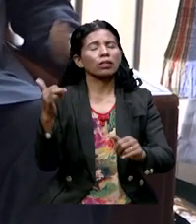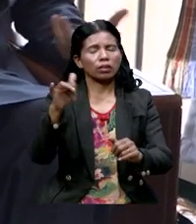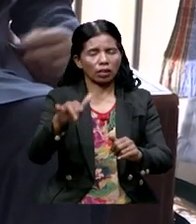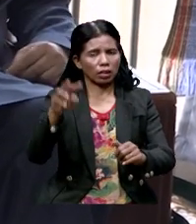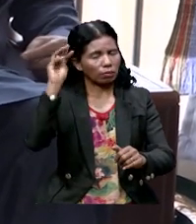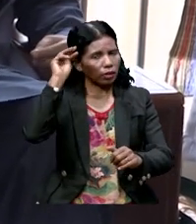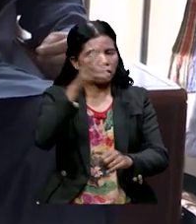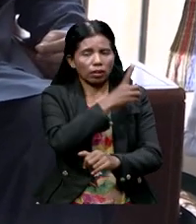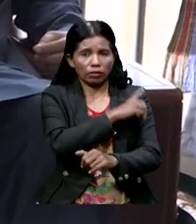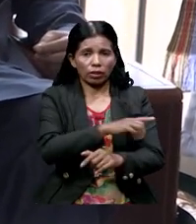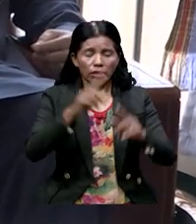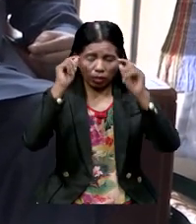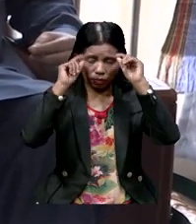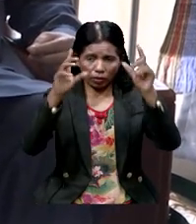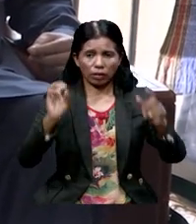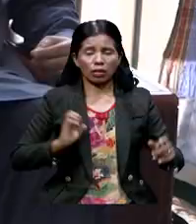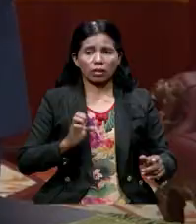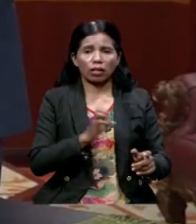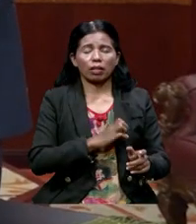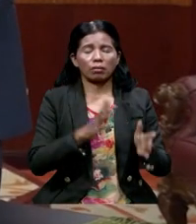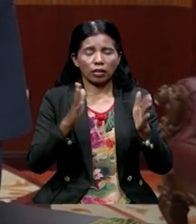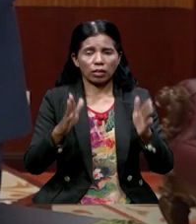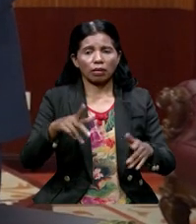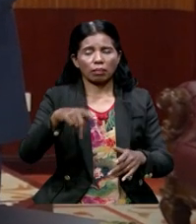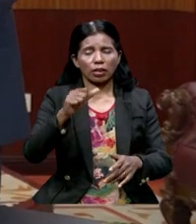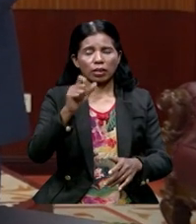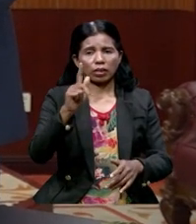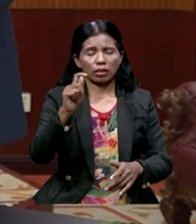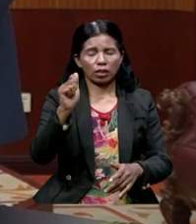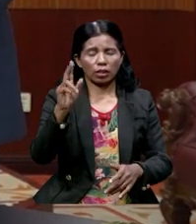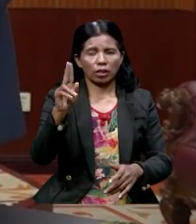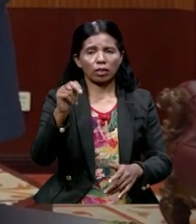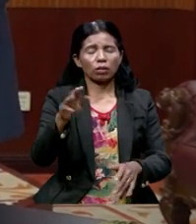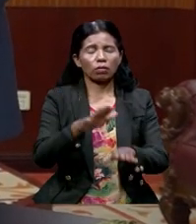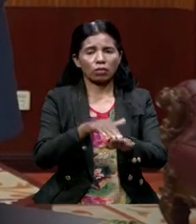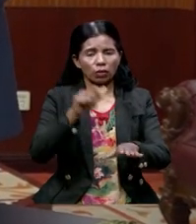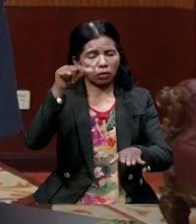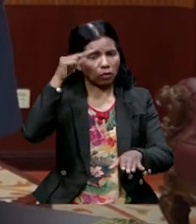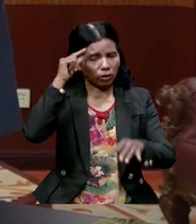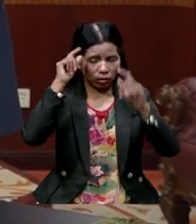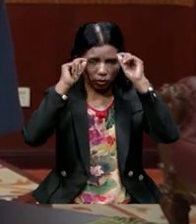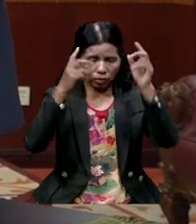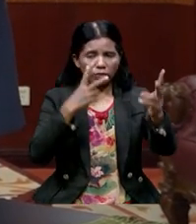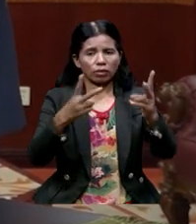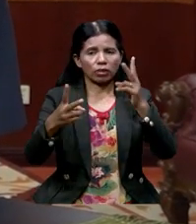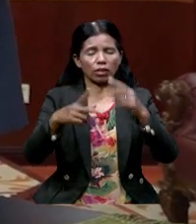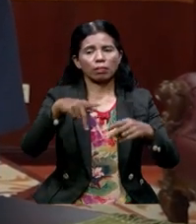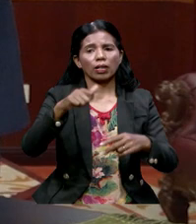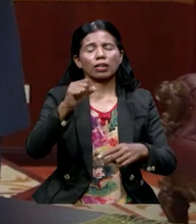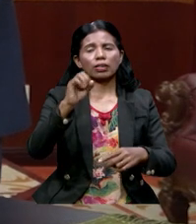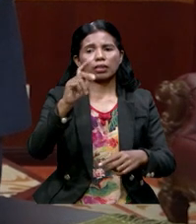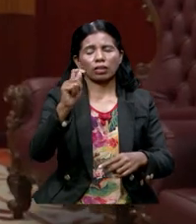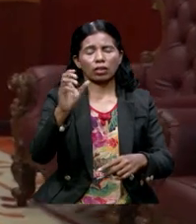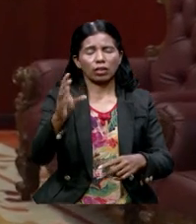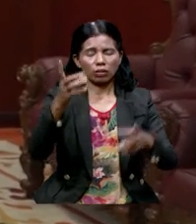de defesa Timor-Leste, no embaixador Paquistão para Timor-Leste Moço, convida o governo Timor-Leste a tu visita Paquistão, onde